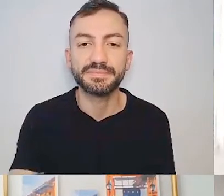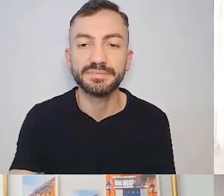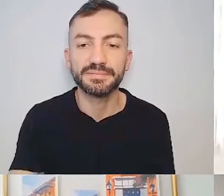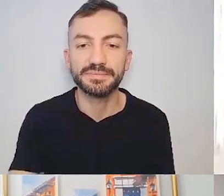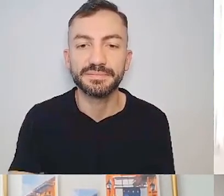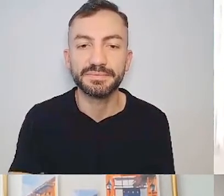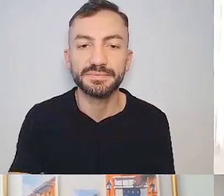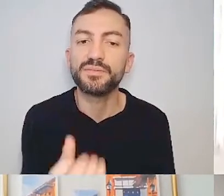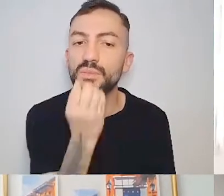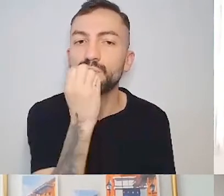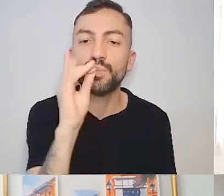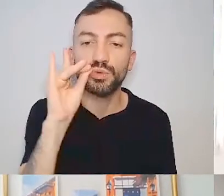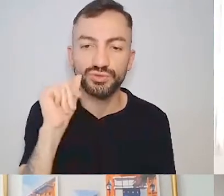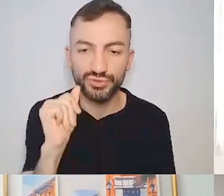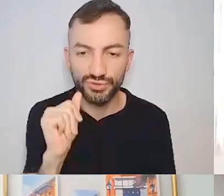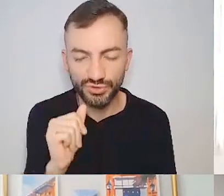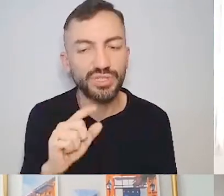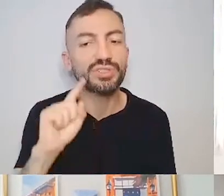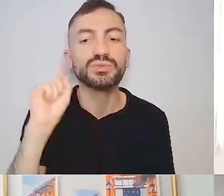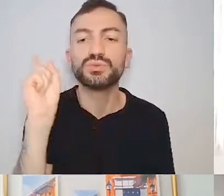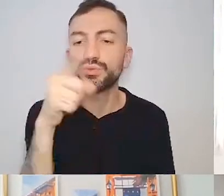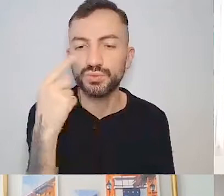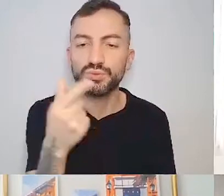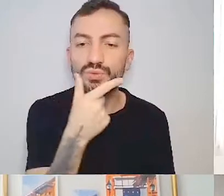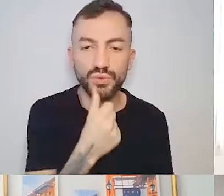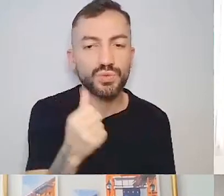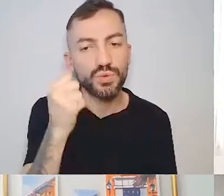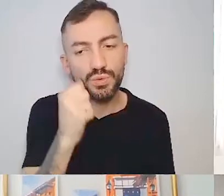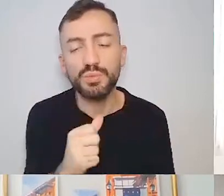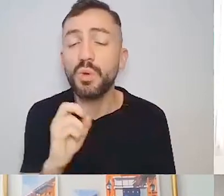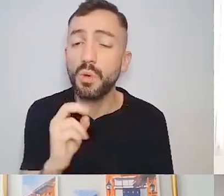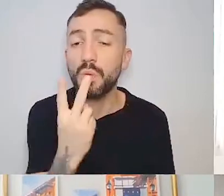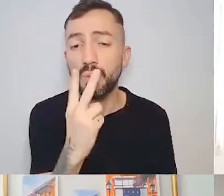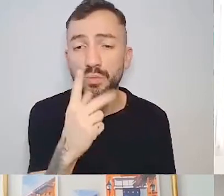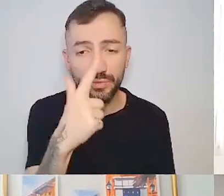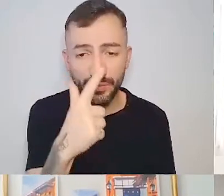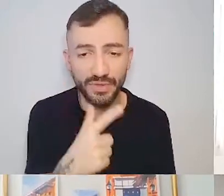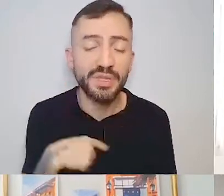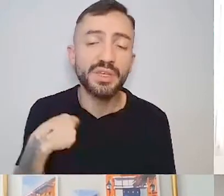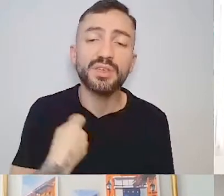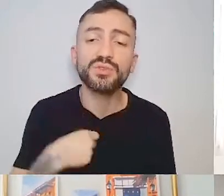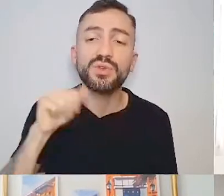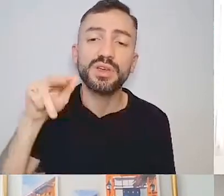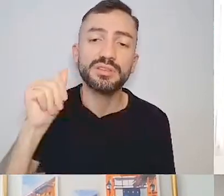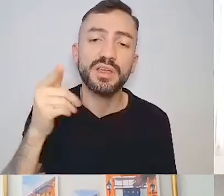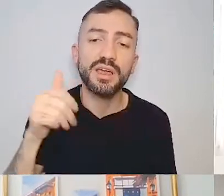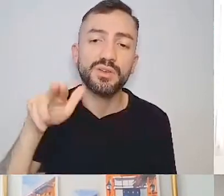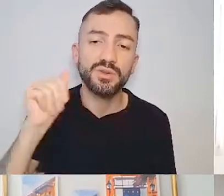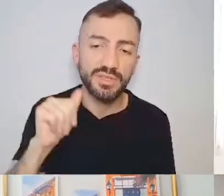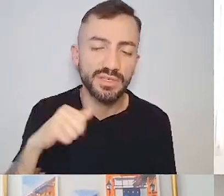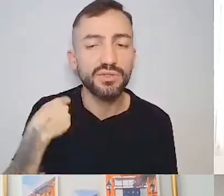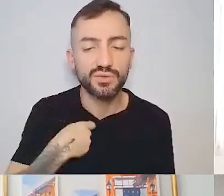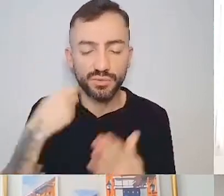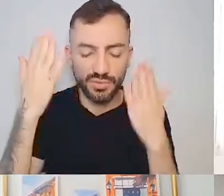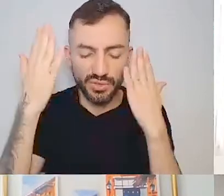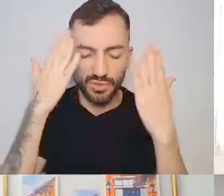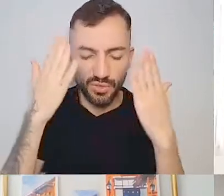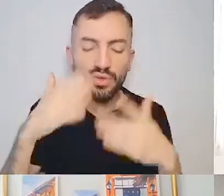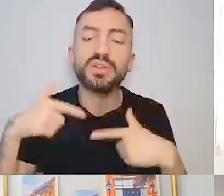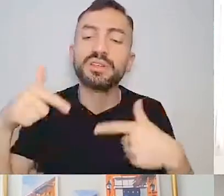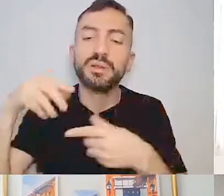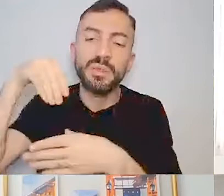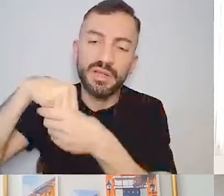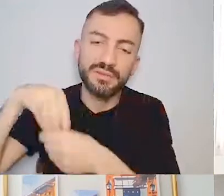Bom dia a todas, todos e todes. Meu nome é Ana Carolina Cabral, eu sou psicóloga, atuante